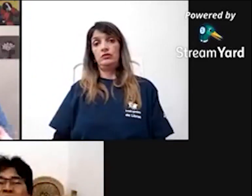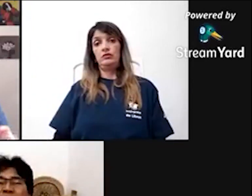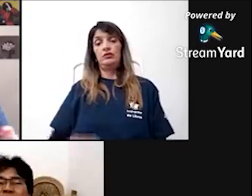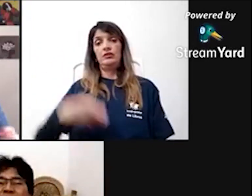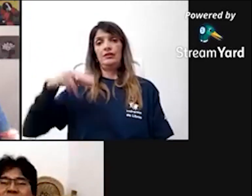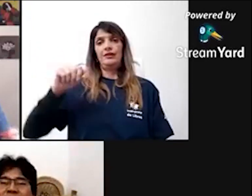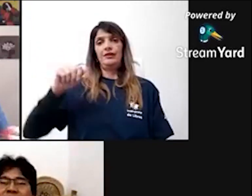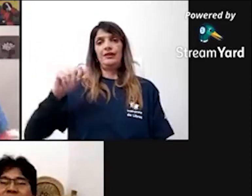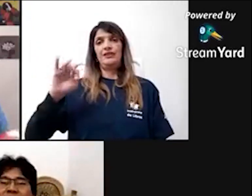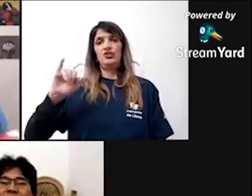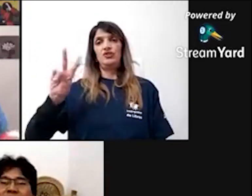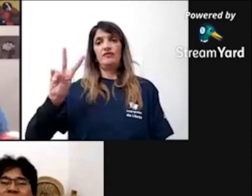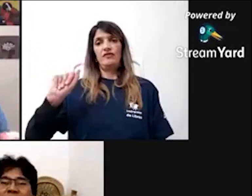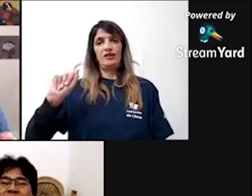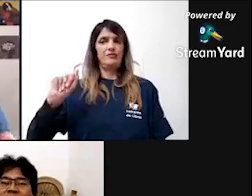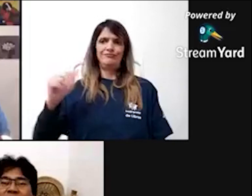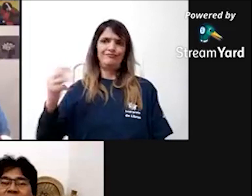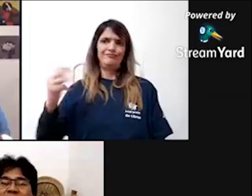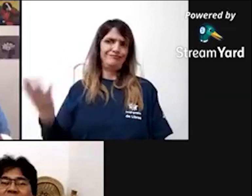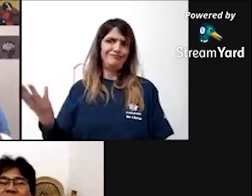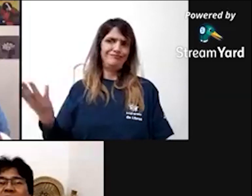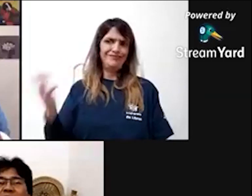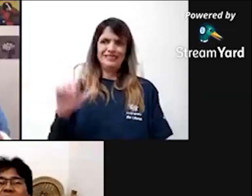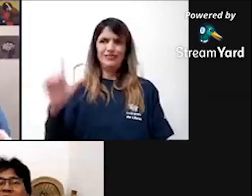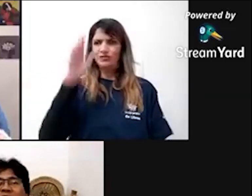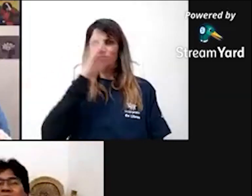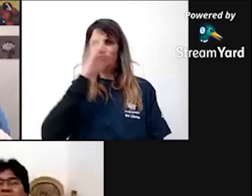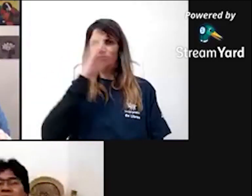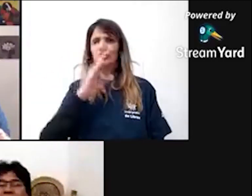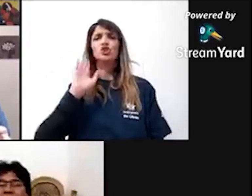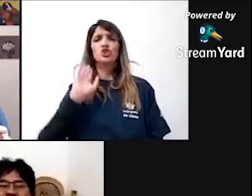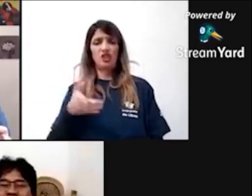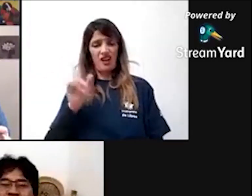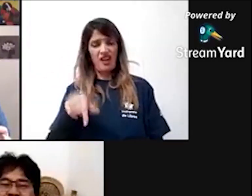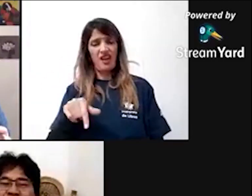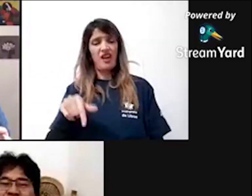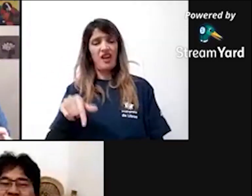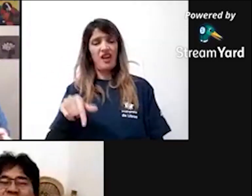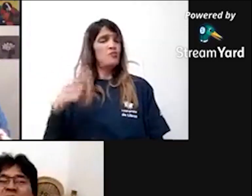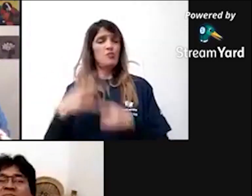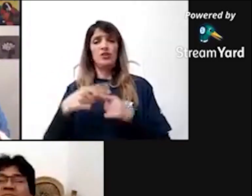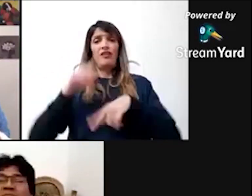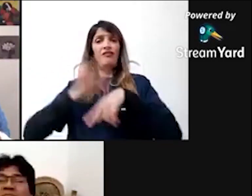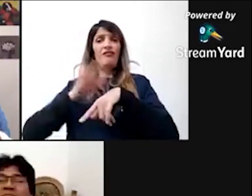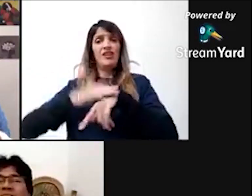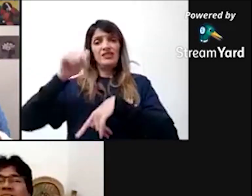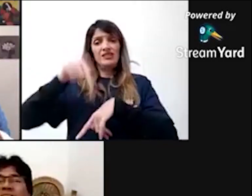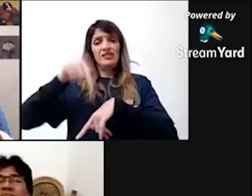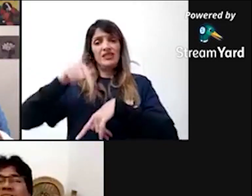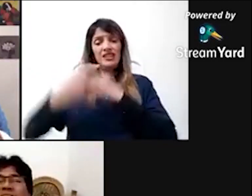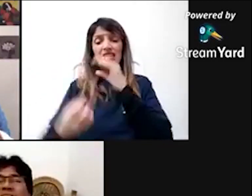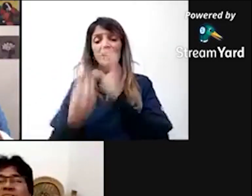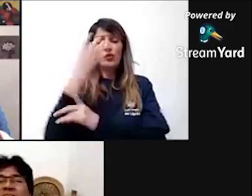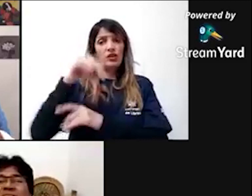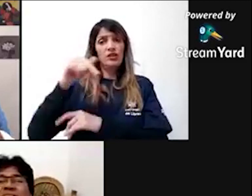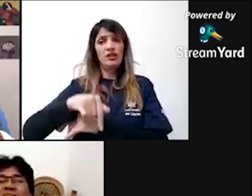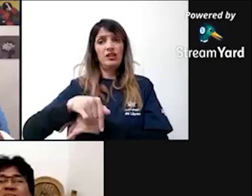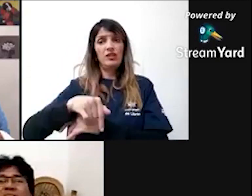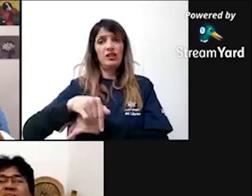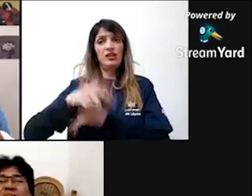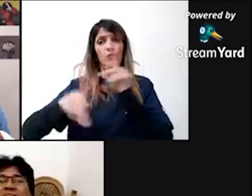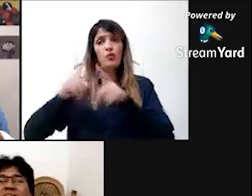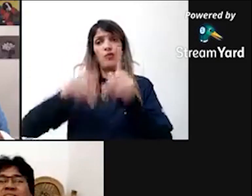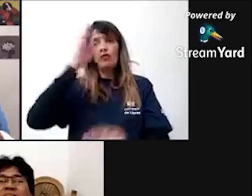A literatura brasileira já é nativa, né? Porque ela nasce aqui, ela é feita por brasileiros, tá certo? Agora, tudo